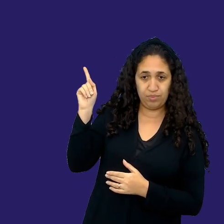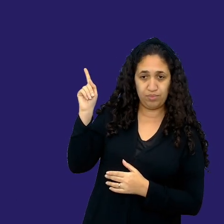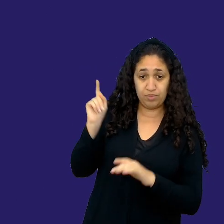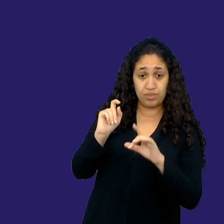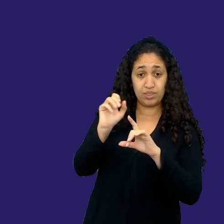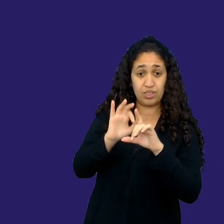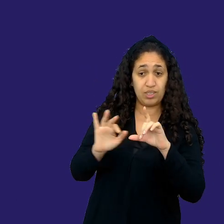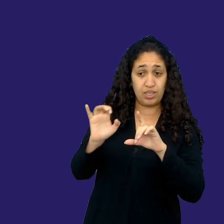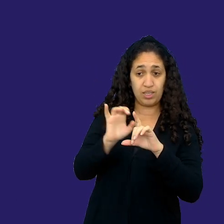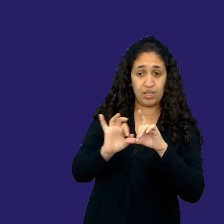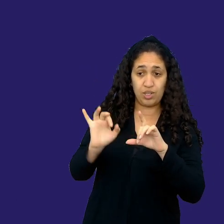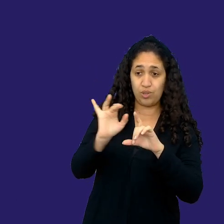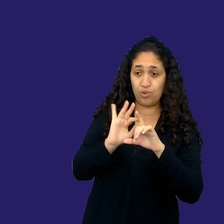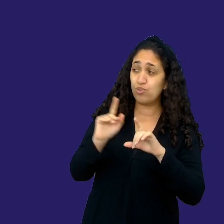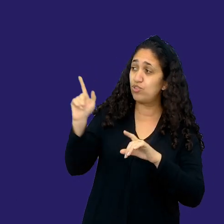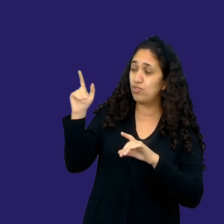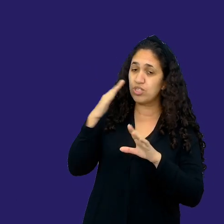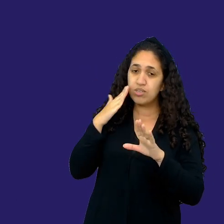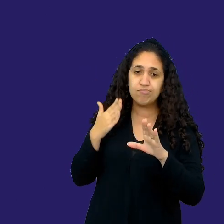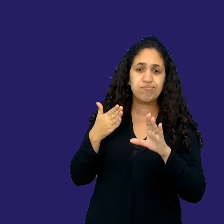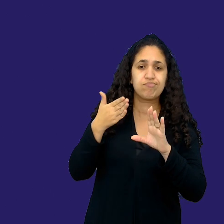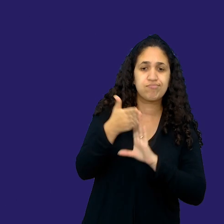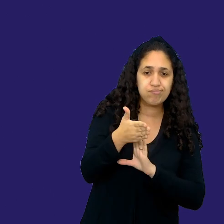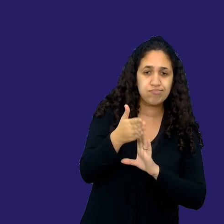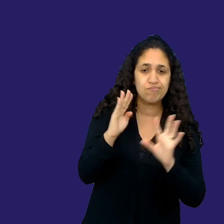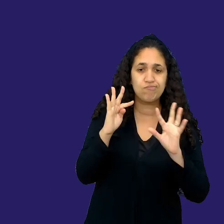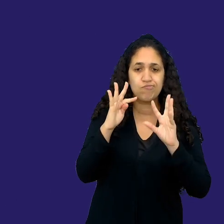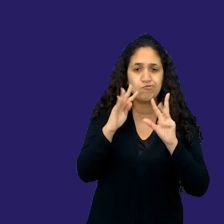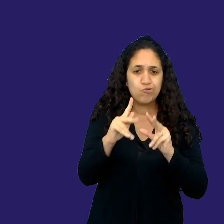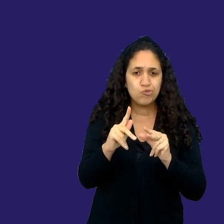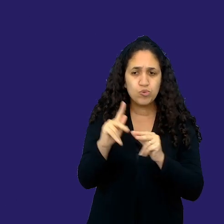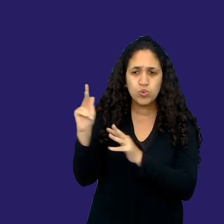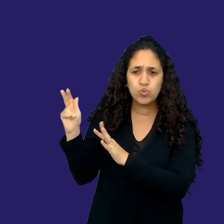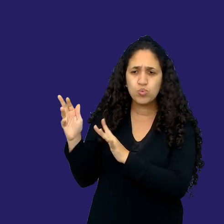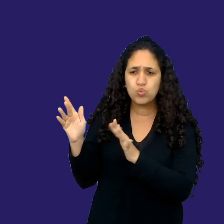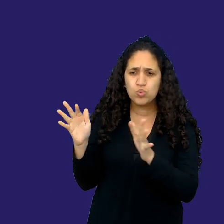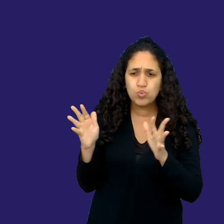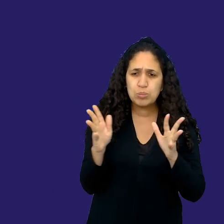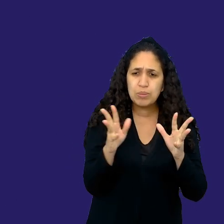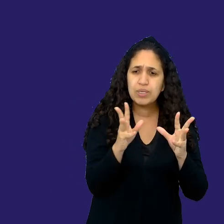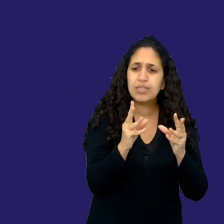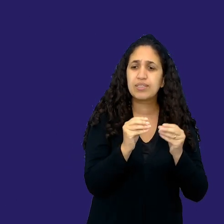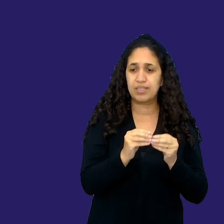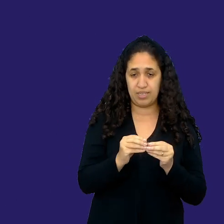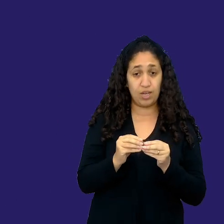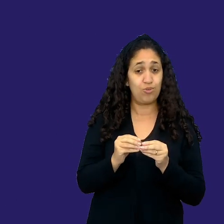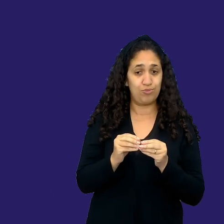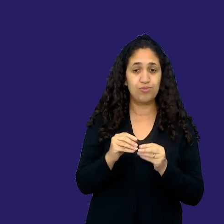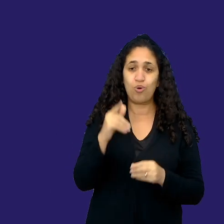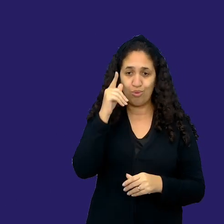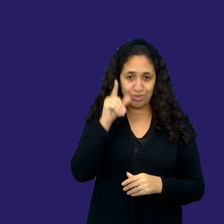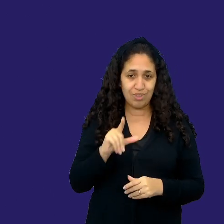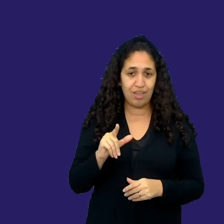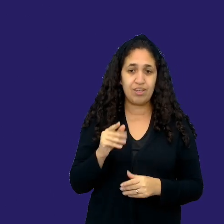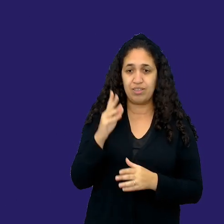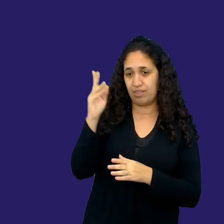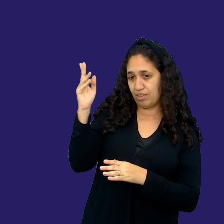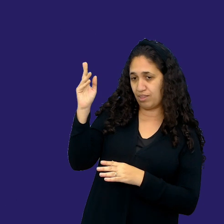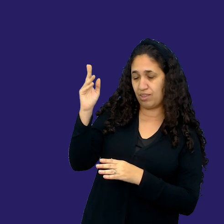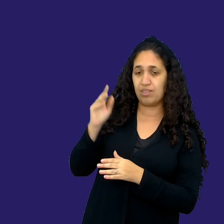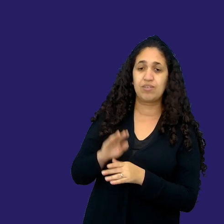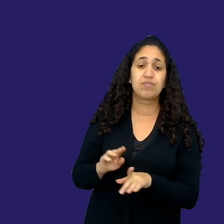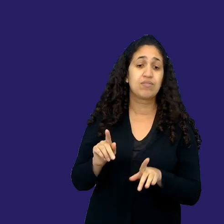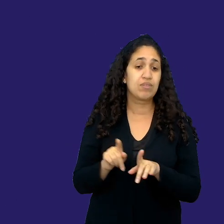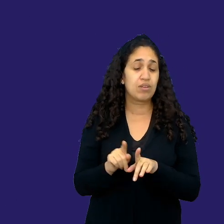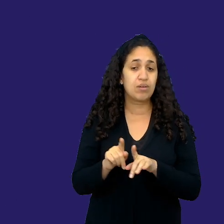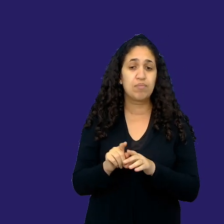endereço eletrônico, vocês acessam todo esse material, está disponível para vocês por meio desse endereço ou por